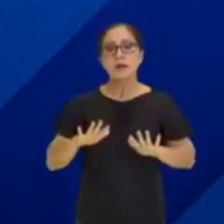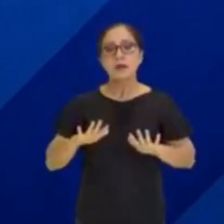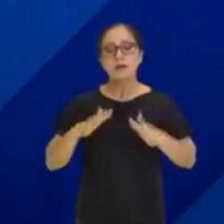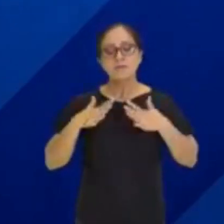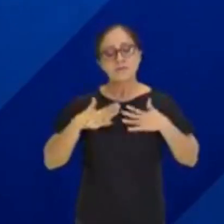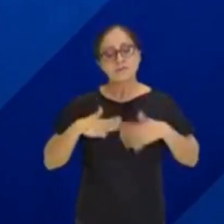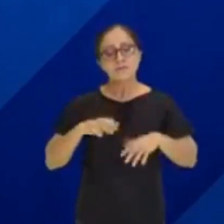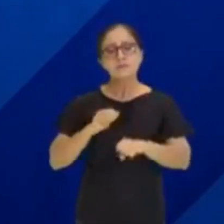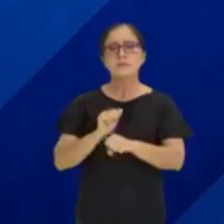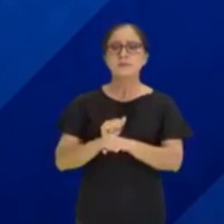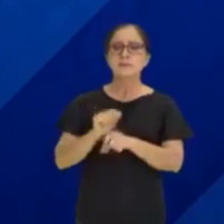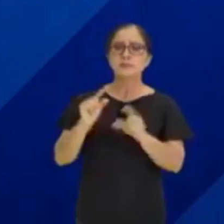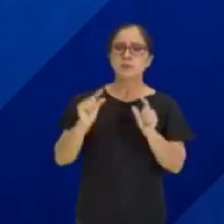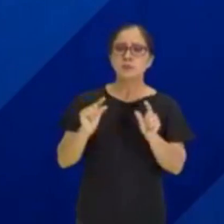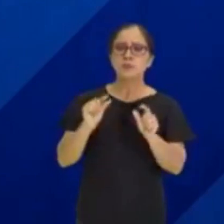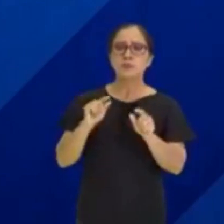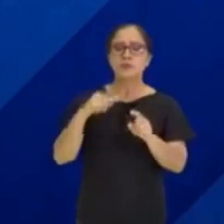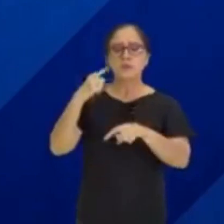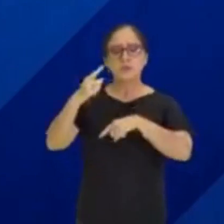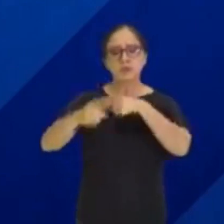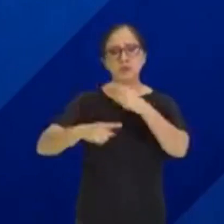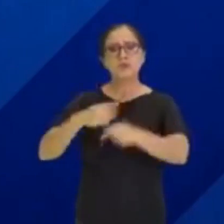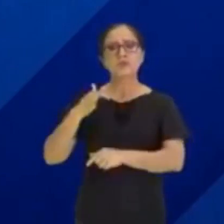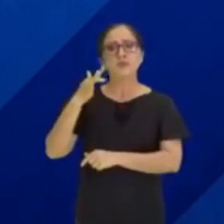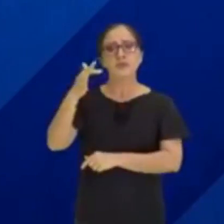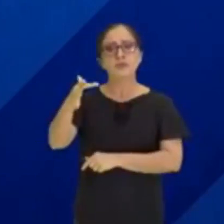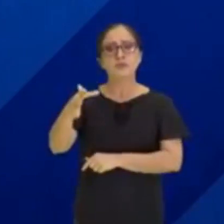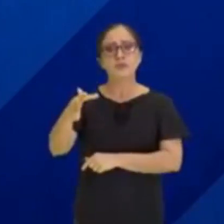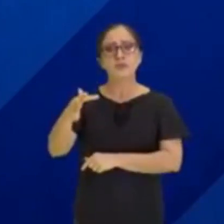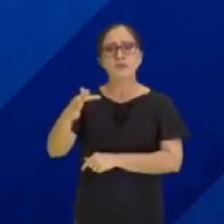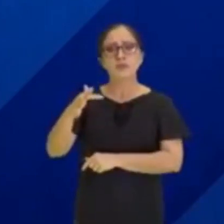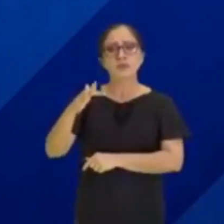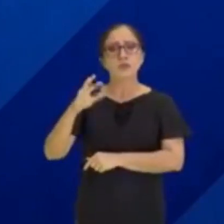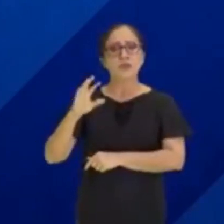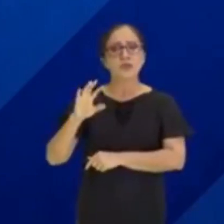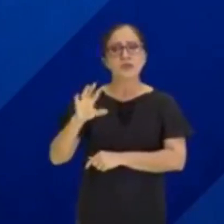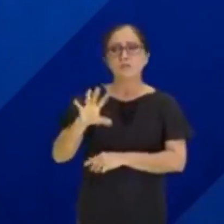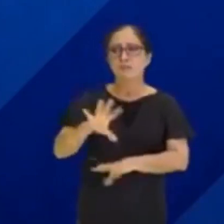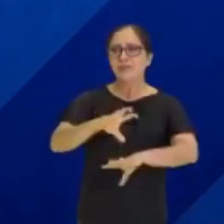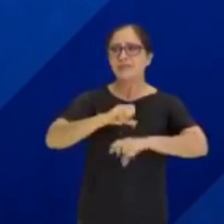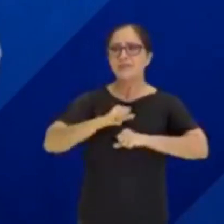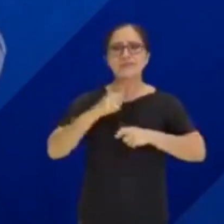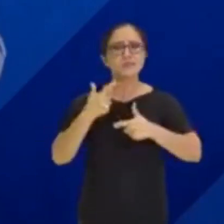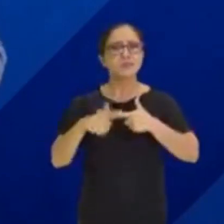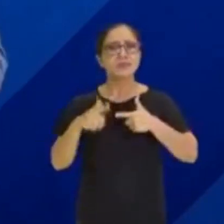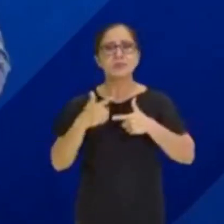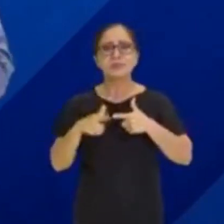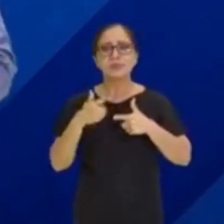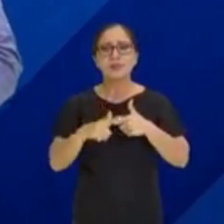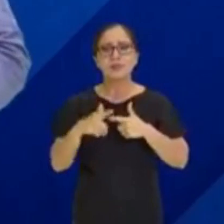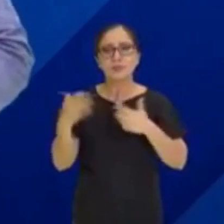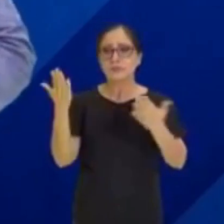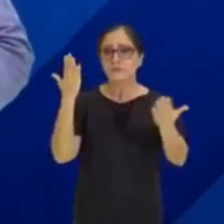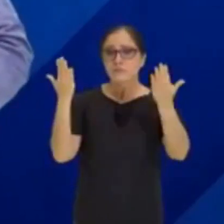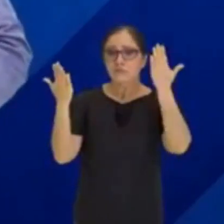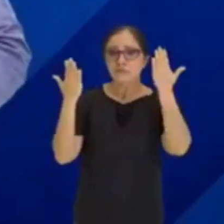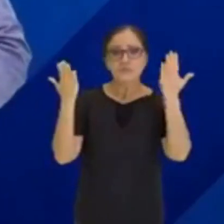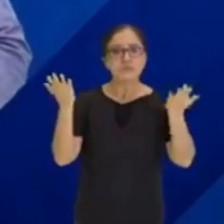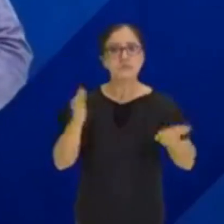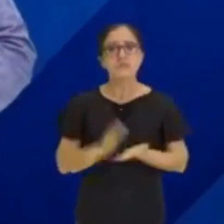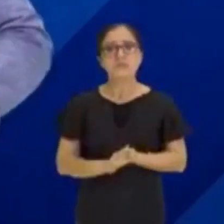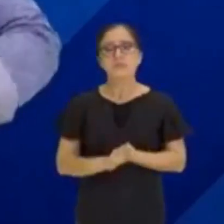problemas de vários tipos, como, por exemplo, problemas até psicológicos,